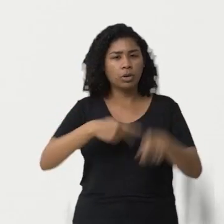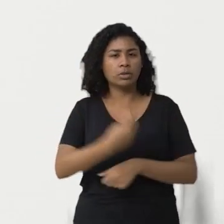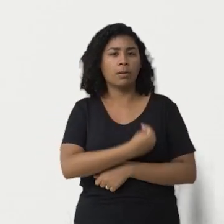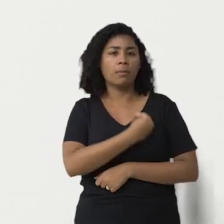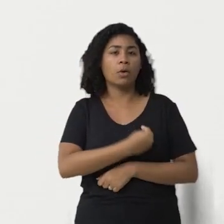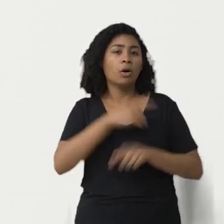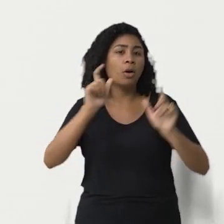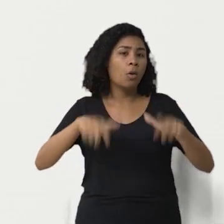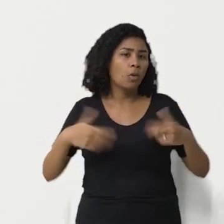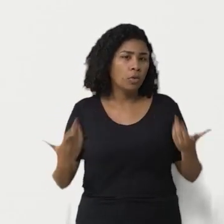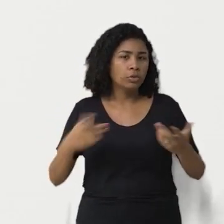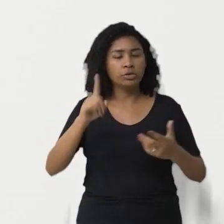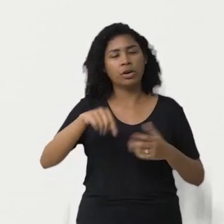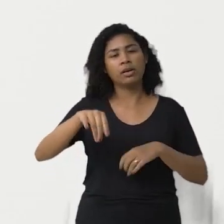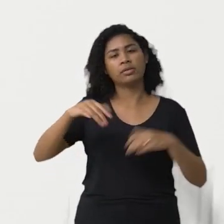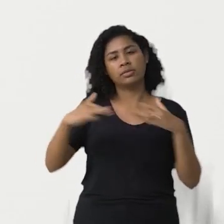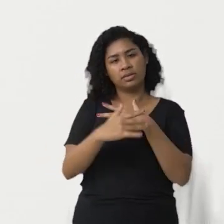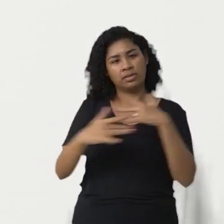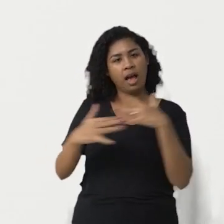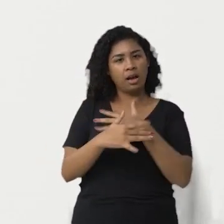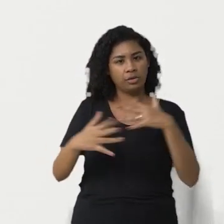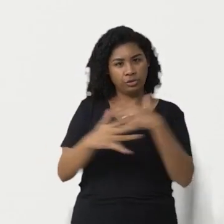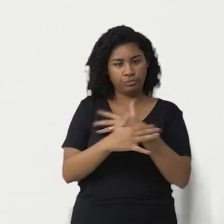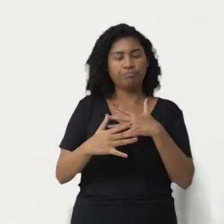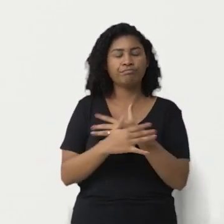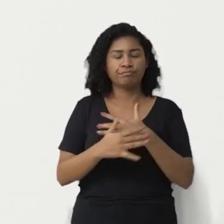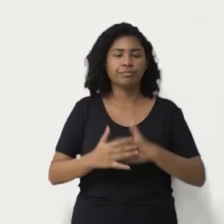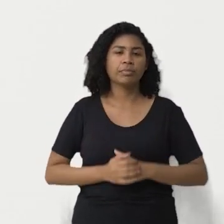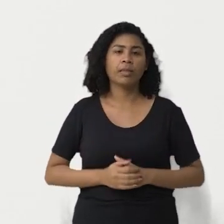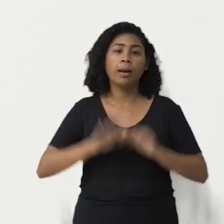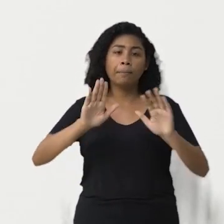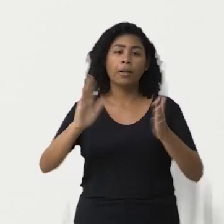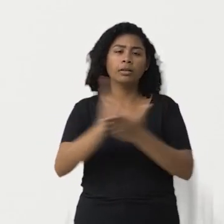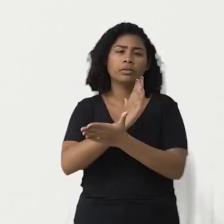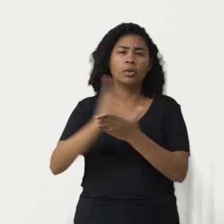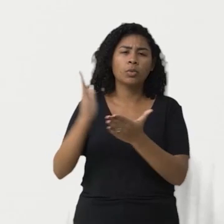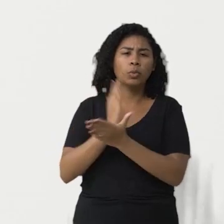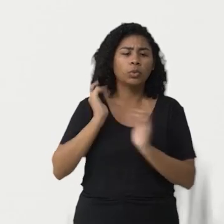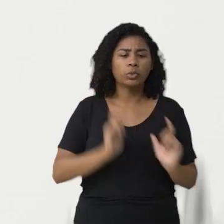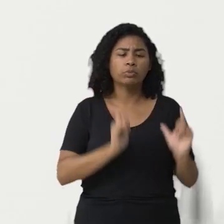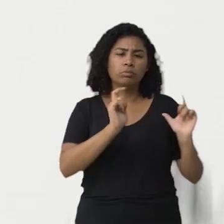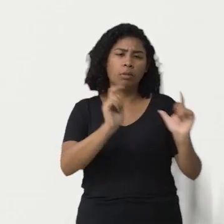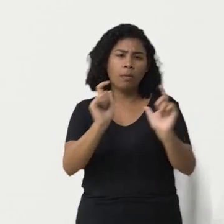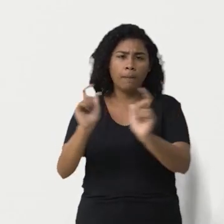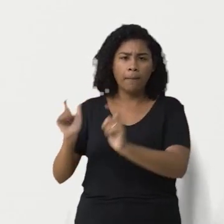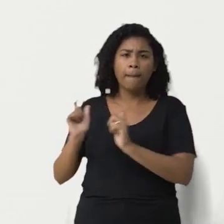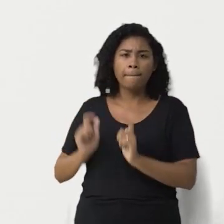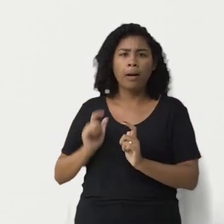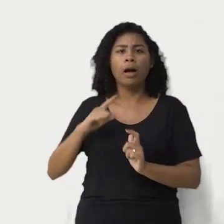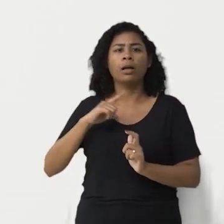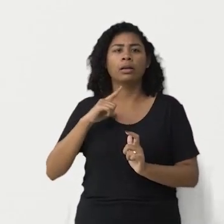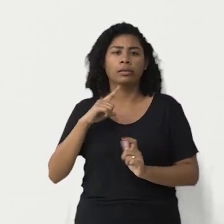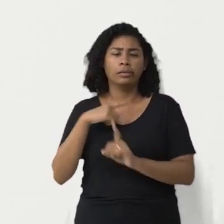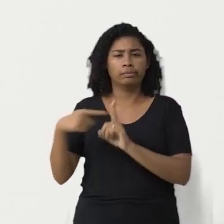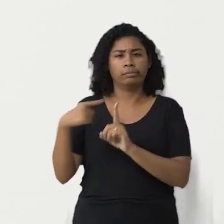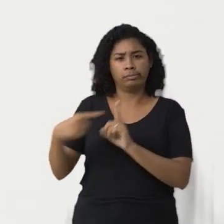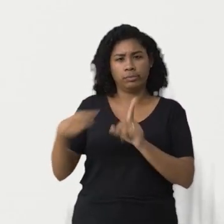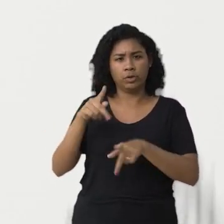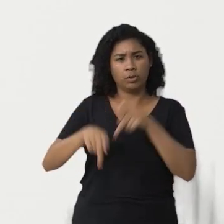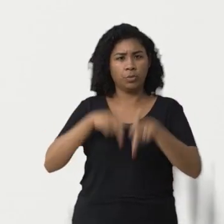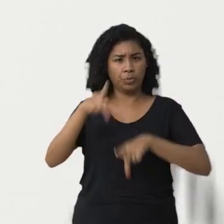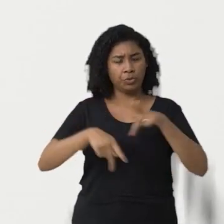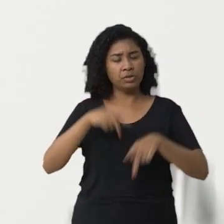ela já é urbana, tá? Mas ainda existem em várias áreas uma grande parte aí da